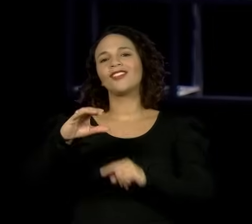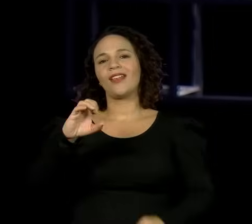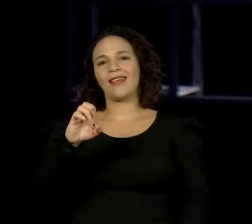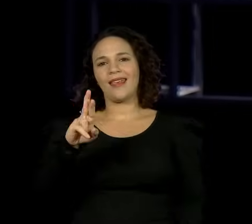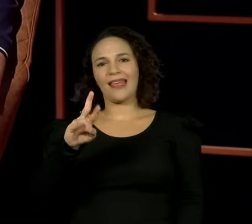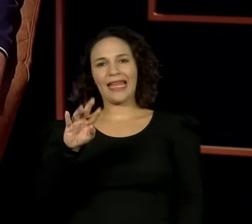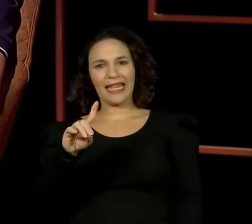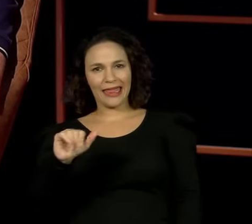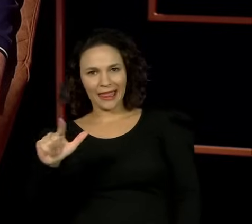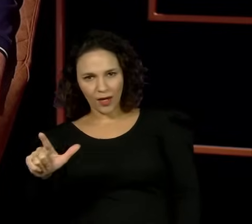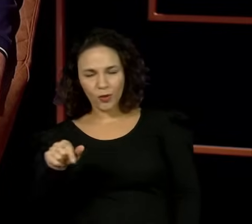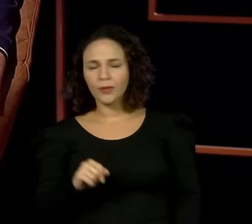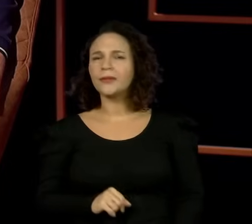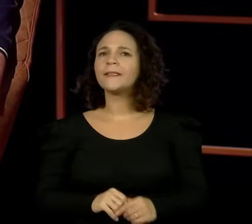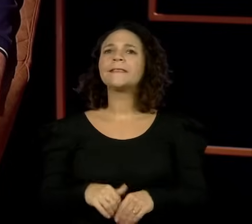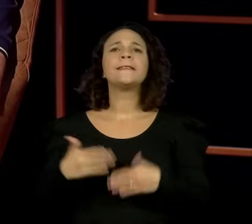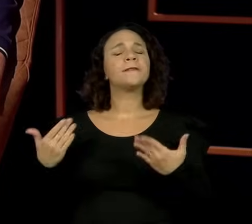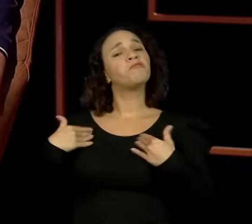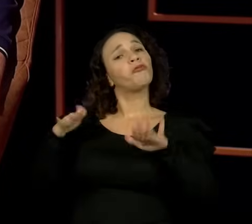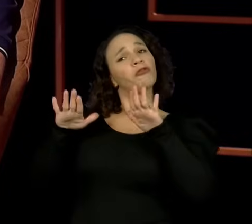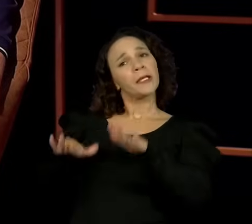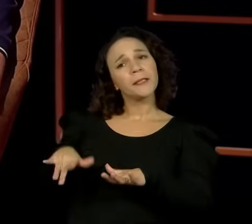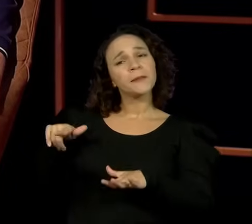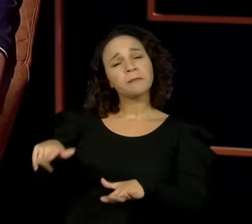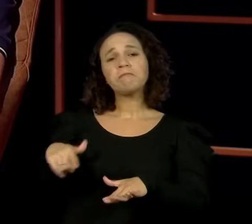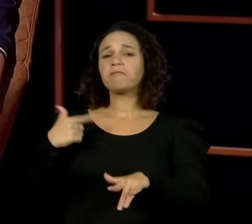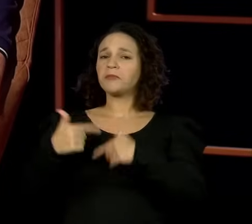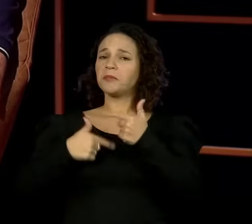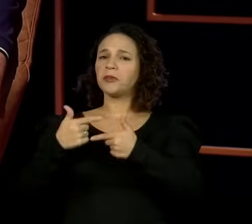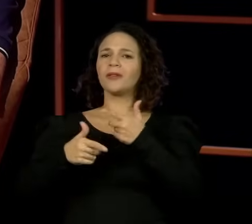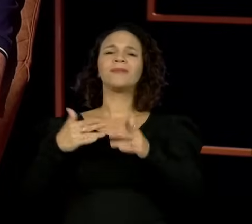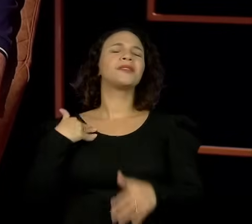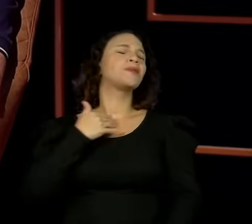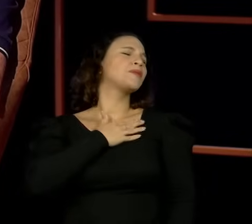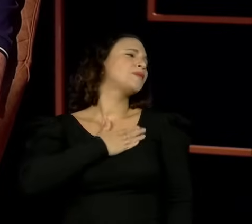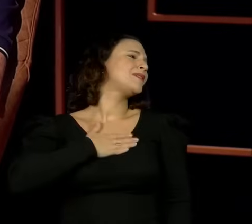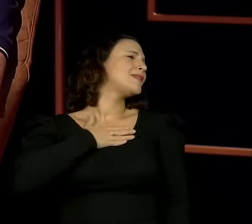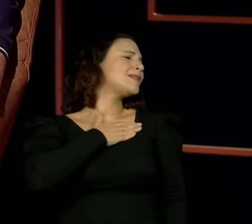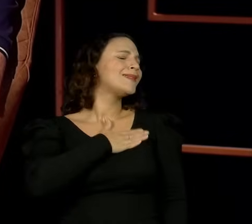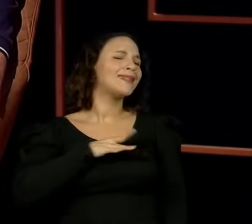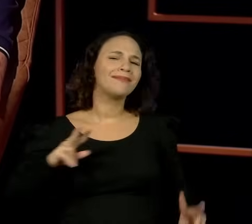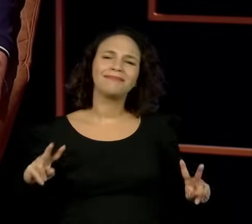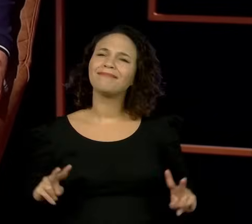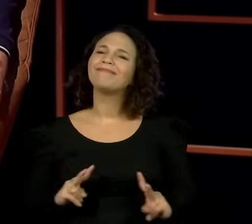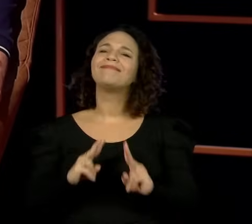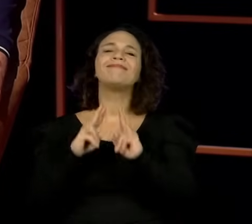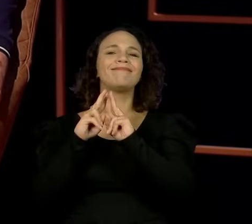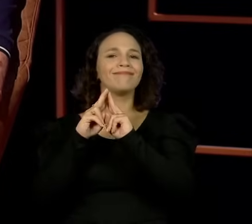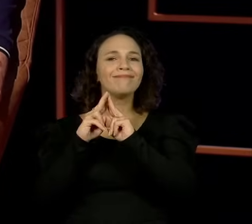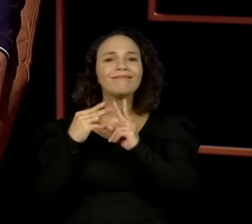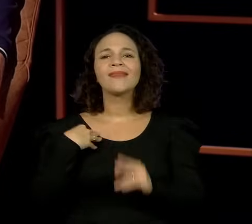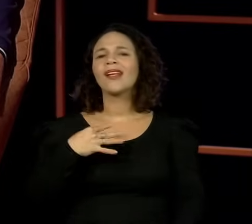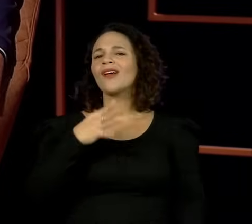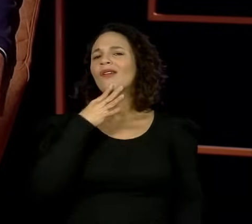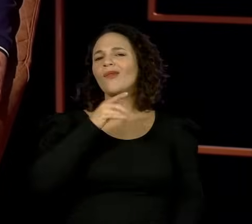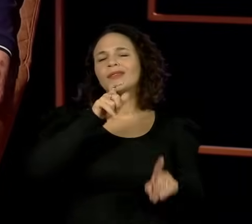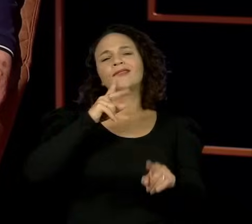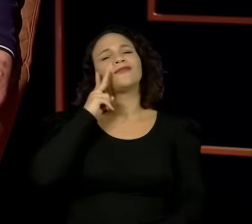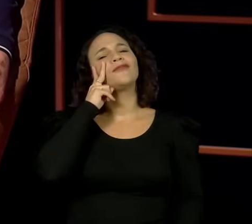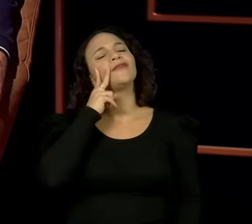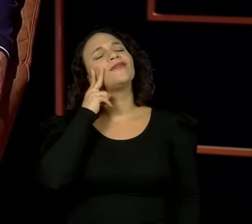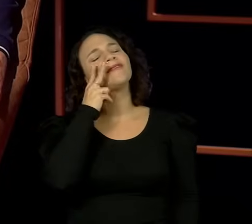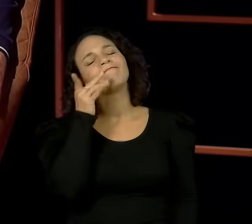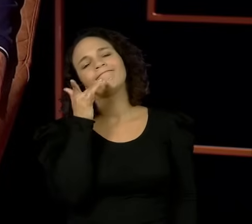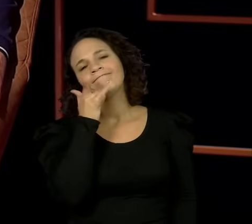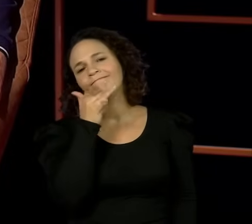E aí eu lá fiquei, mas eu curtia demais Paris. Aí eu conheci os vinhos, aí era uma